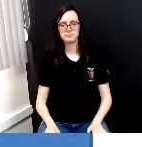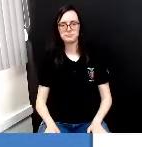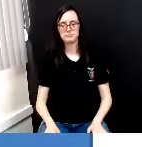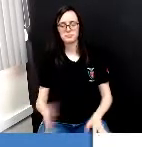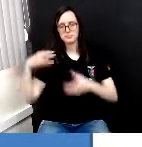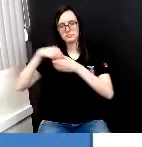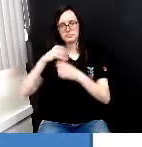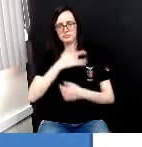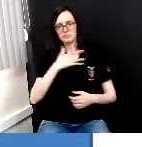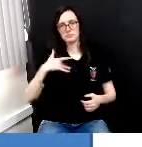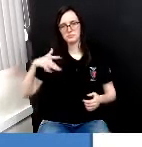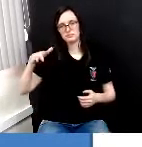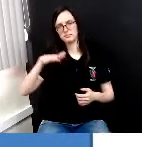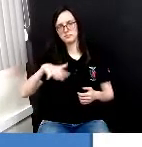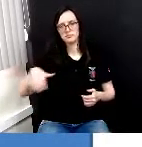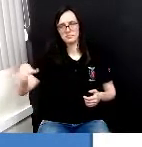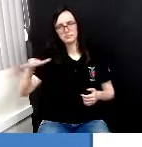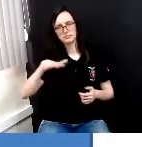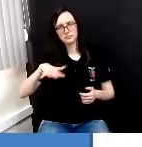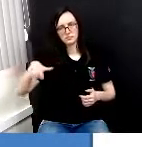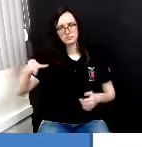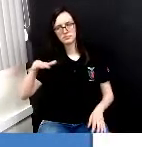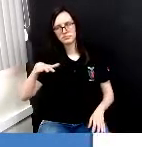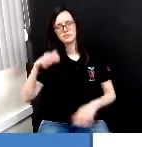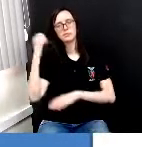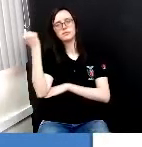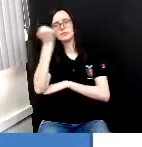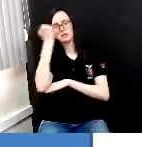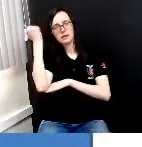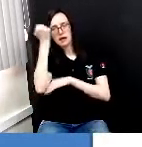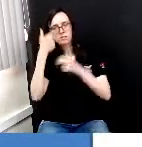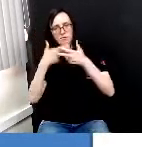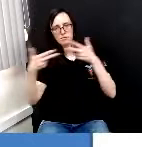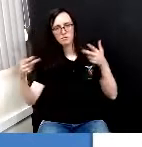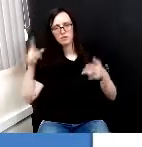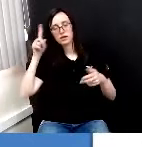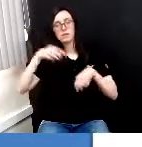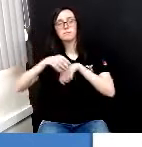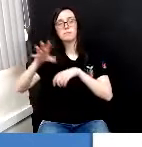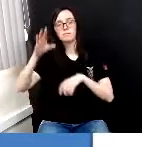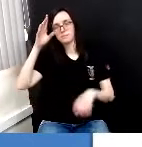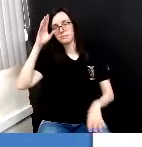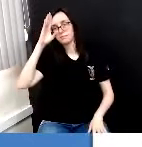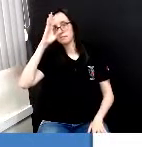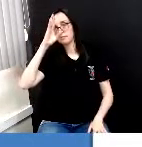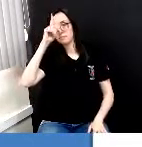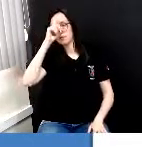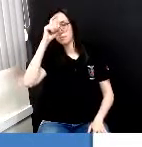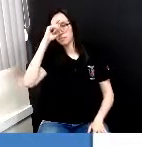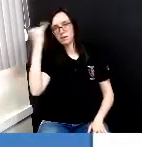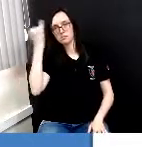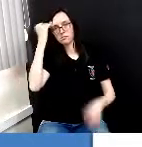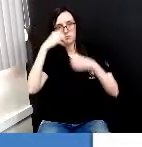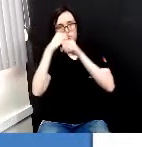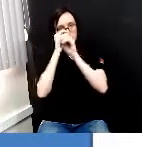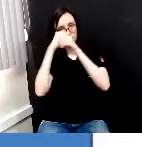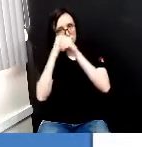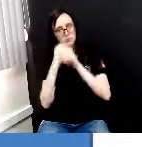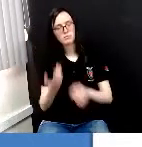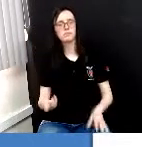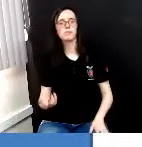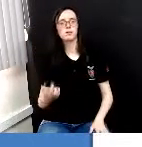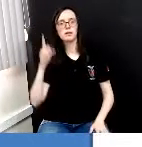identificados como moderados a graves serão encaminhados para um hospital para coleta dos exames laboratoriais,